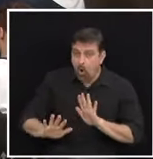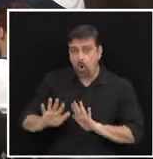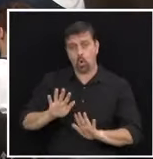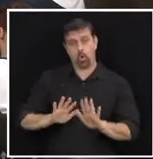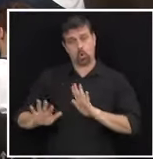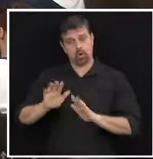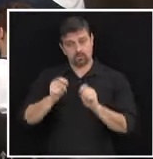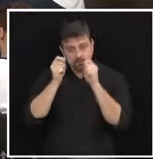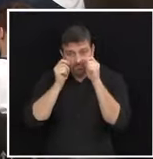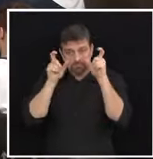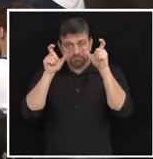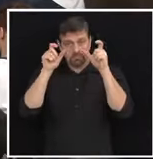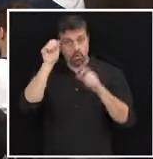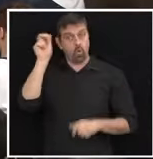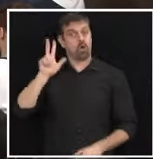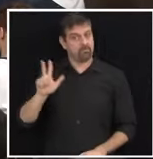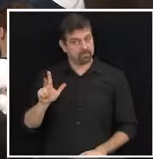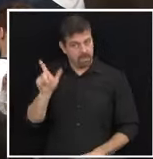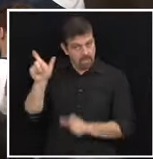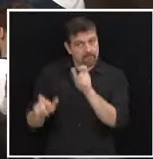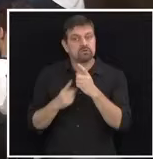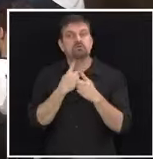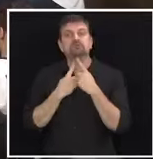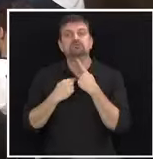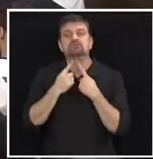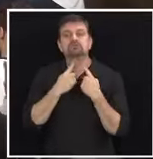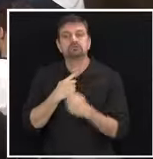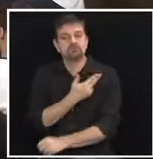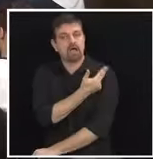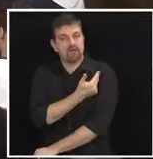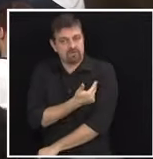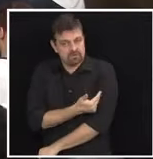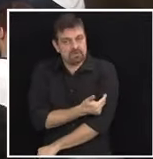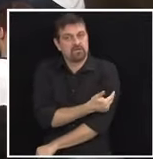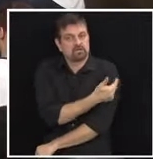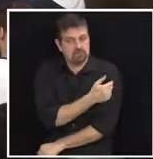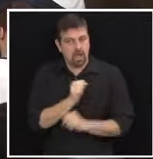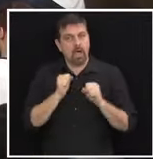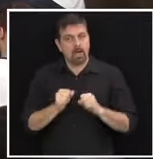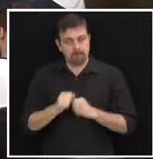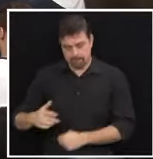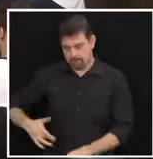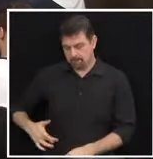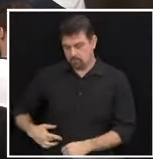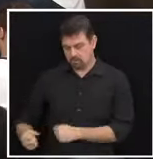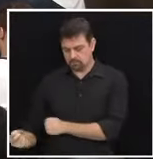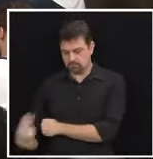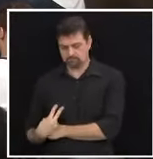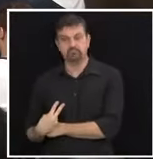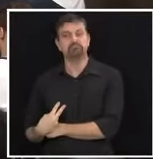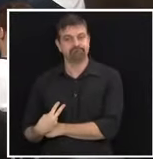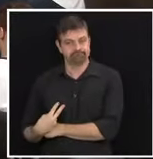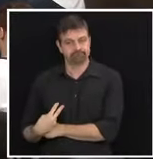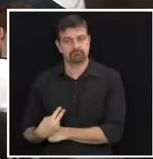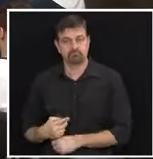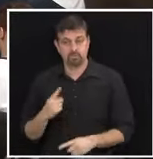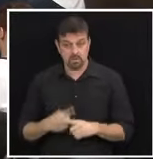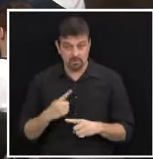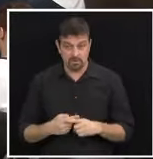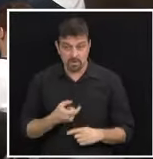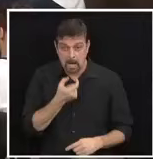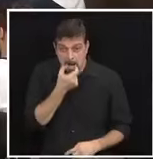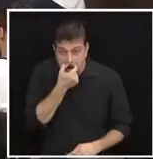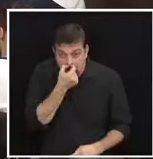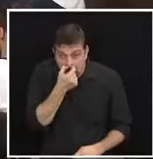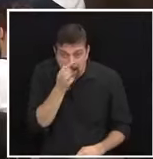cuidadosamente observado para quem vai fazer uma tatuagem ou a colocação de um piercing. Porque ele está